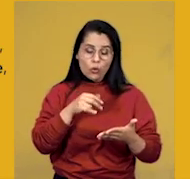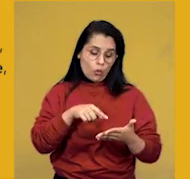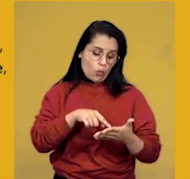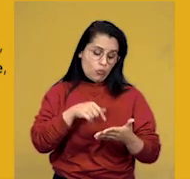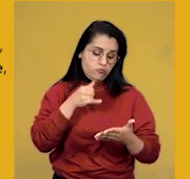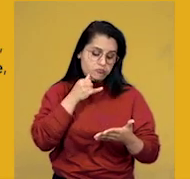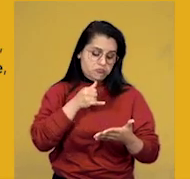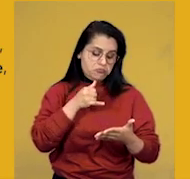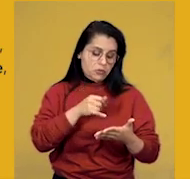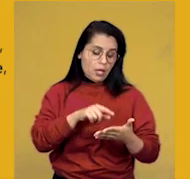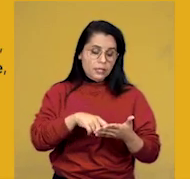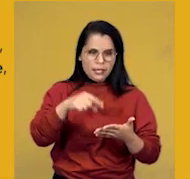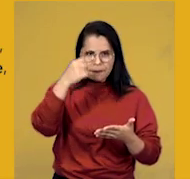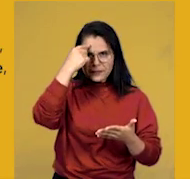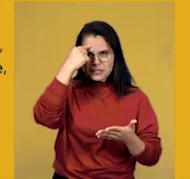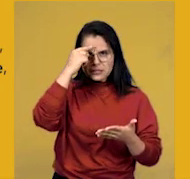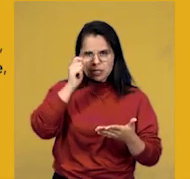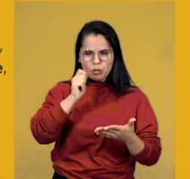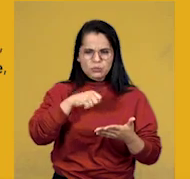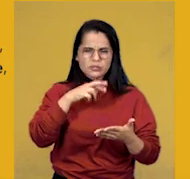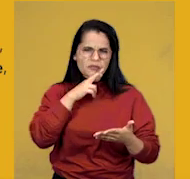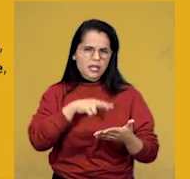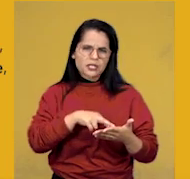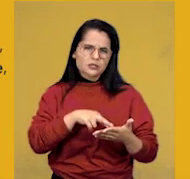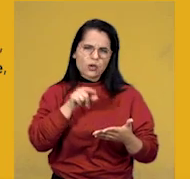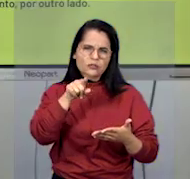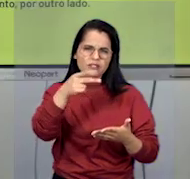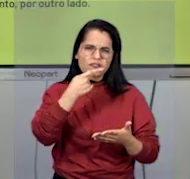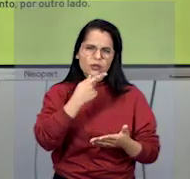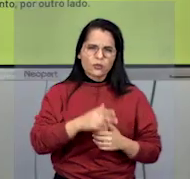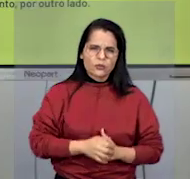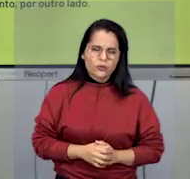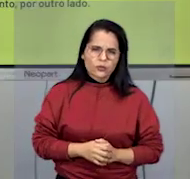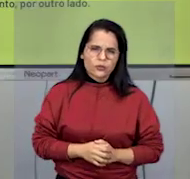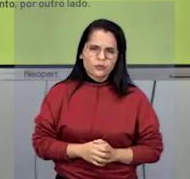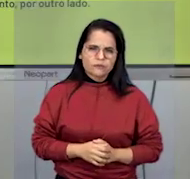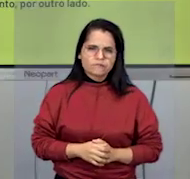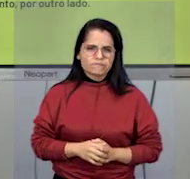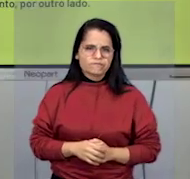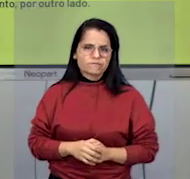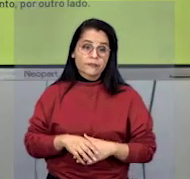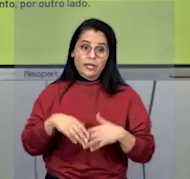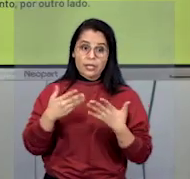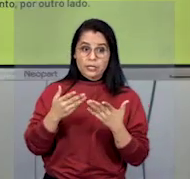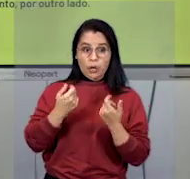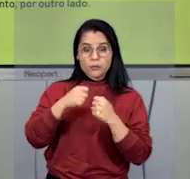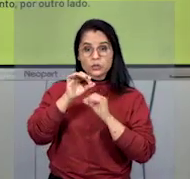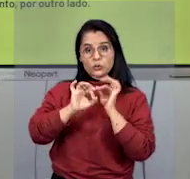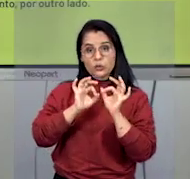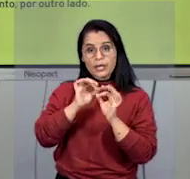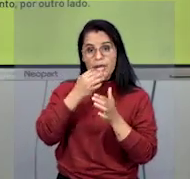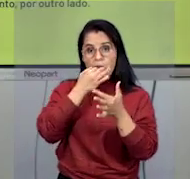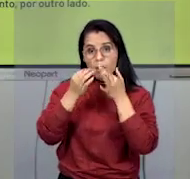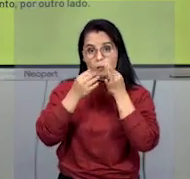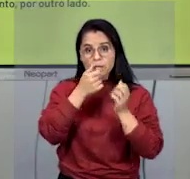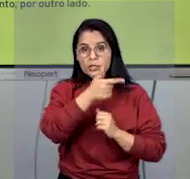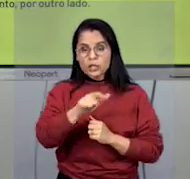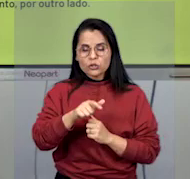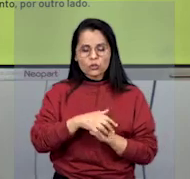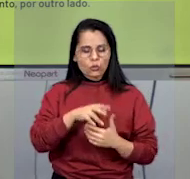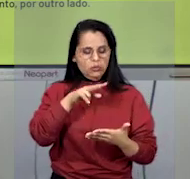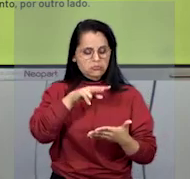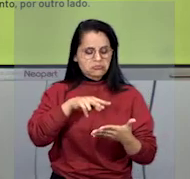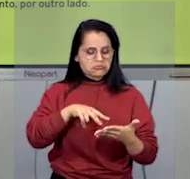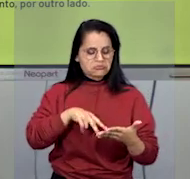a pessoa pode estar pensando numa possível resposta para o que você disse, né? Então, se você está argumentando e o outro está te